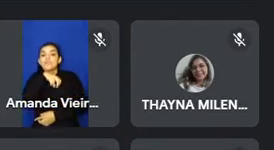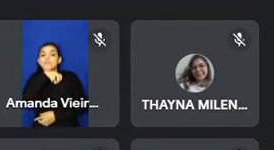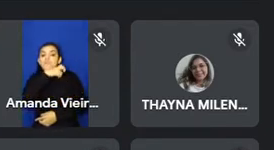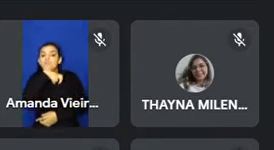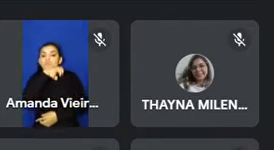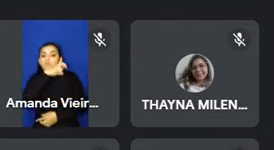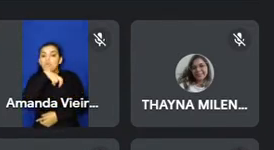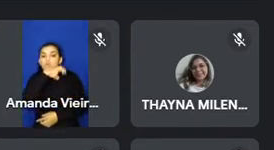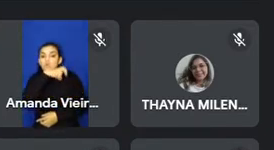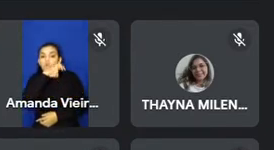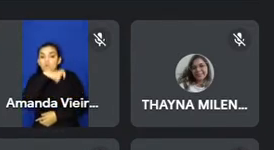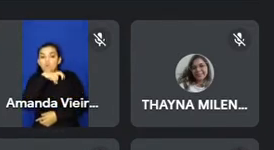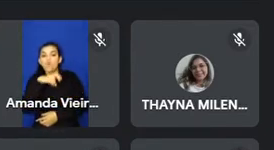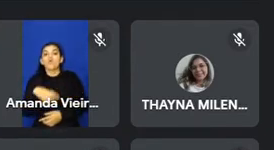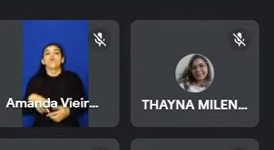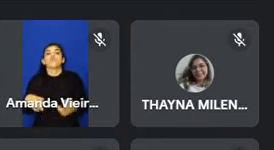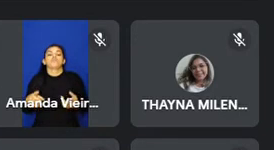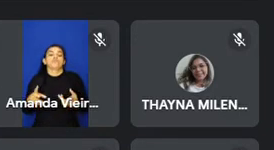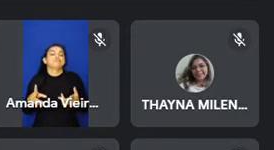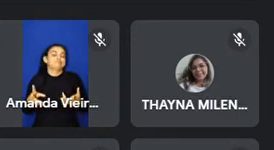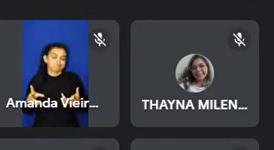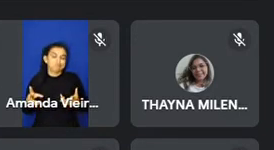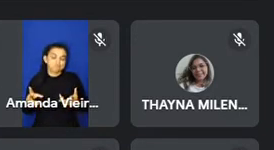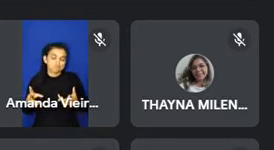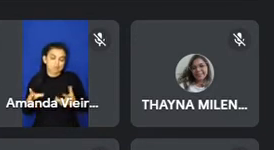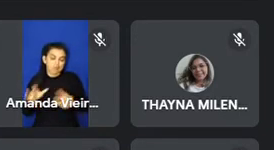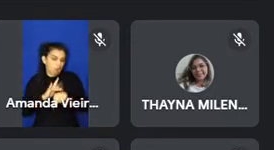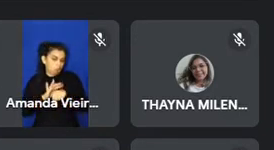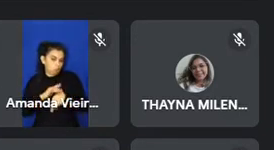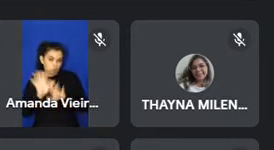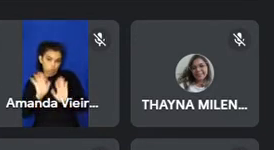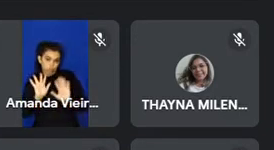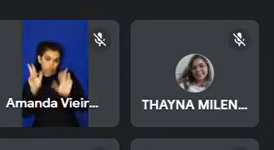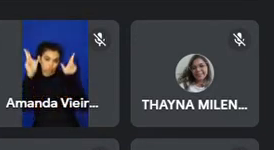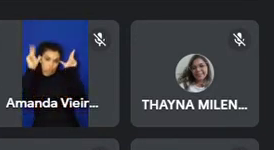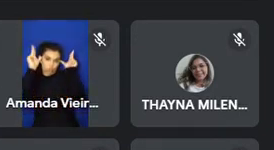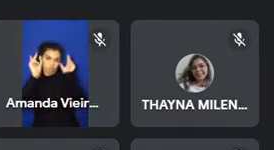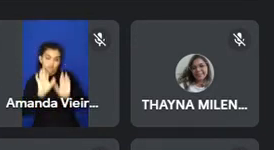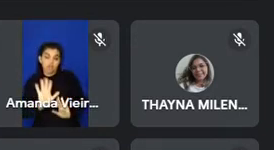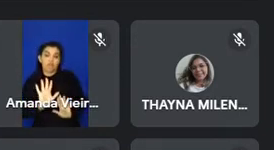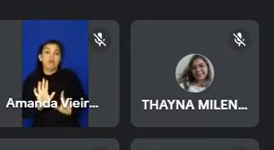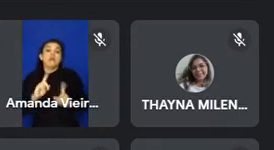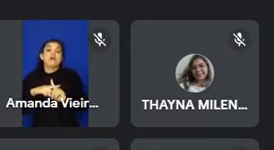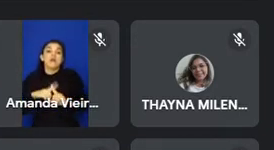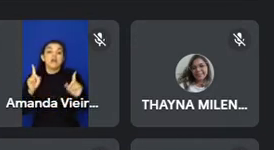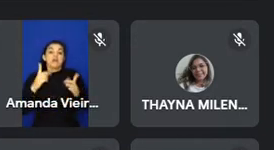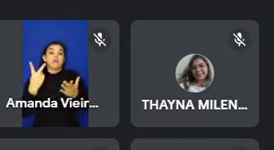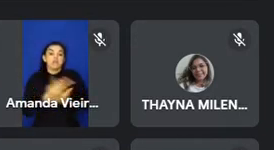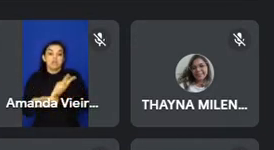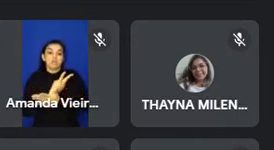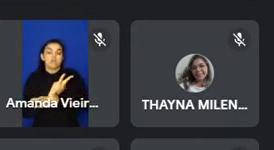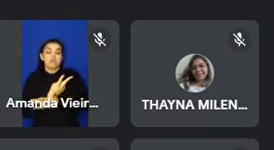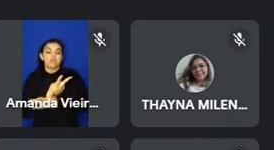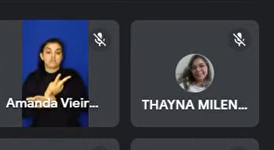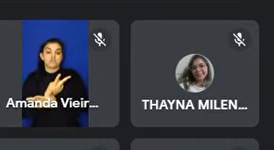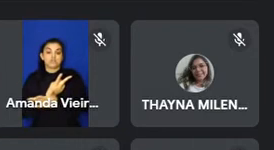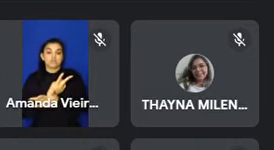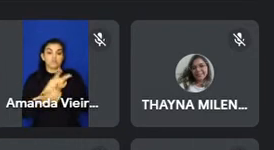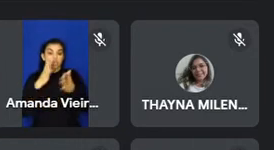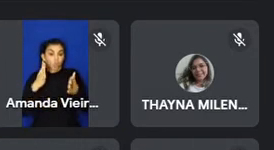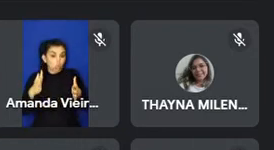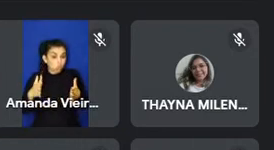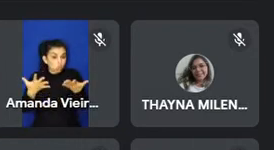causar danos a esse animal. E aí, quando ele é infectado, né? Submetido a essa toxina, ele